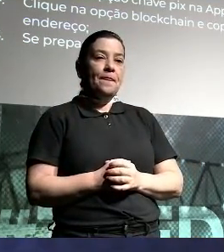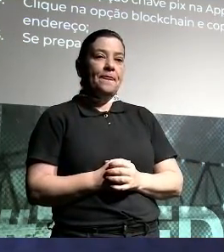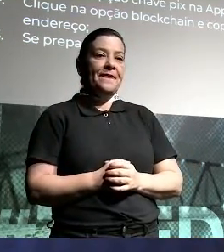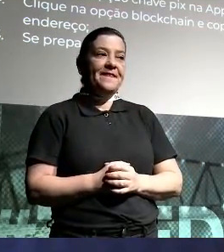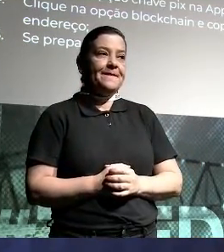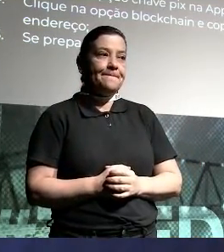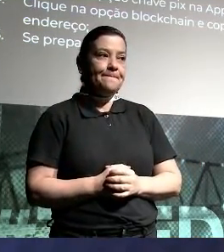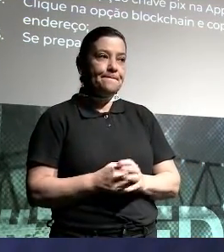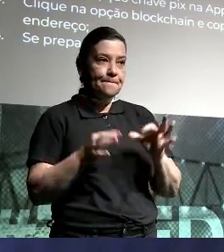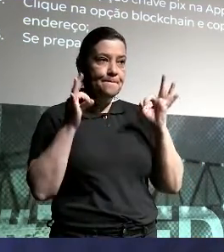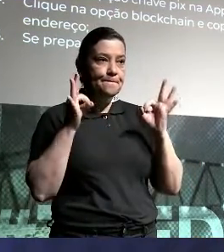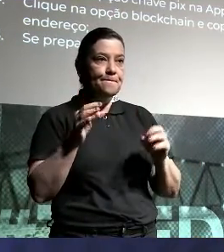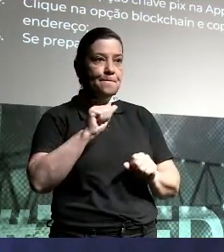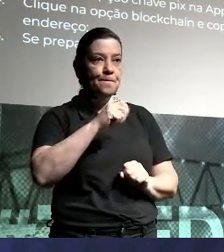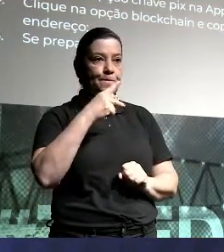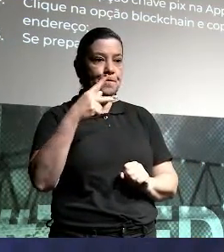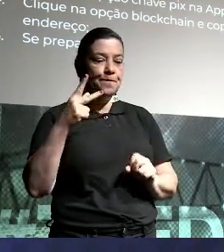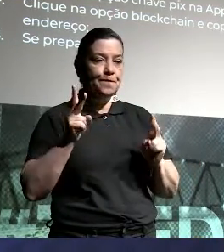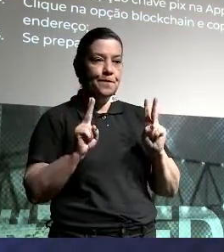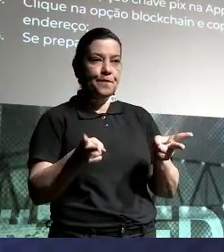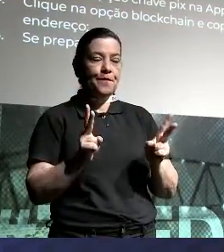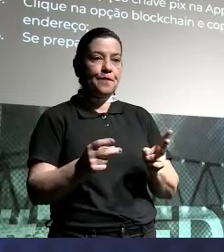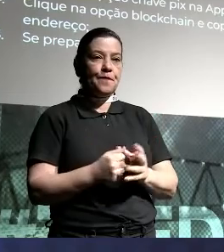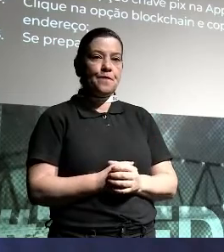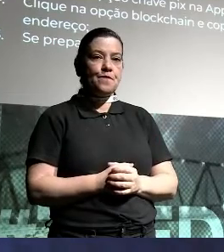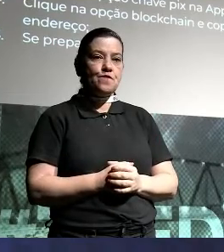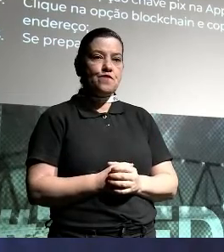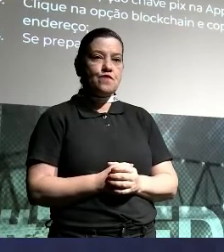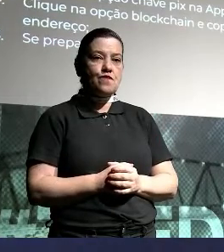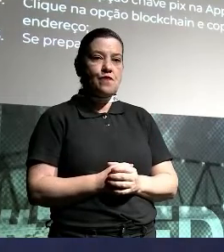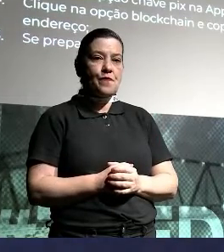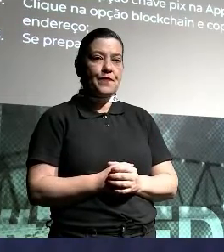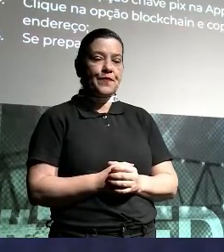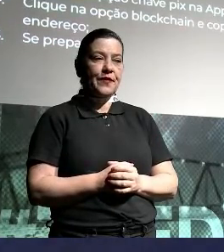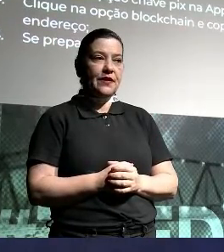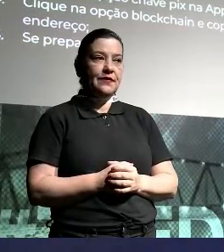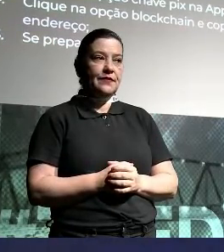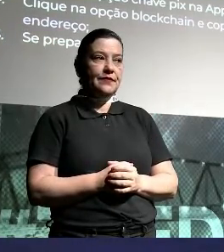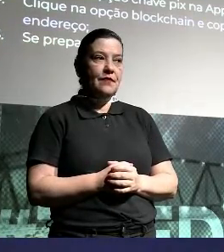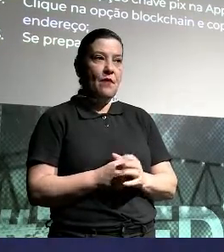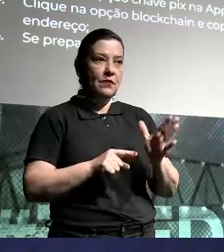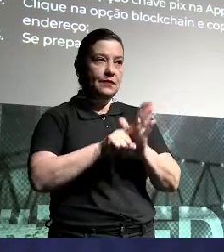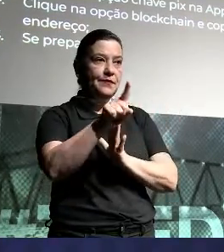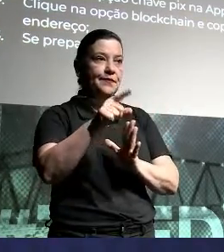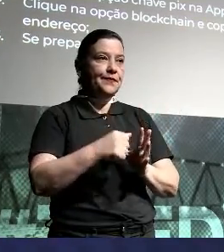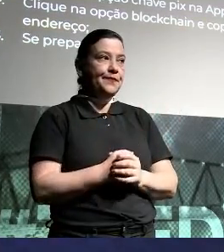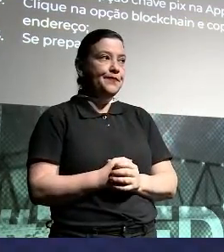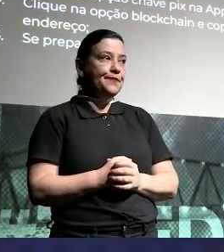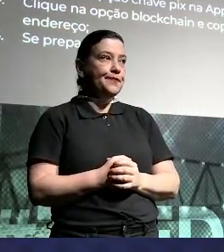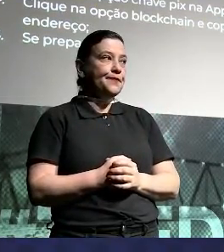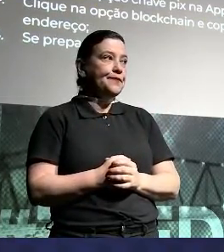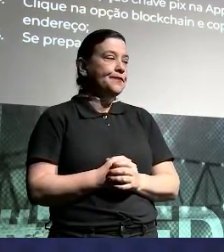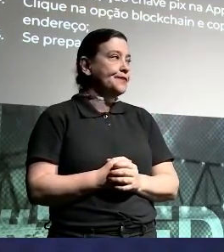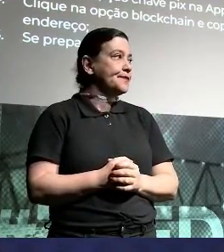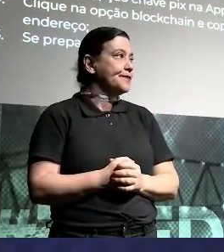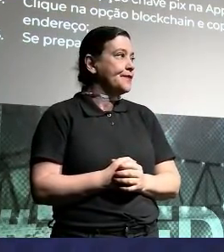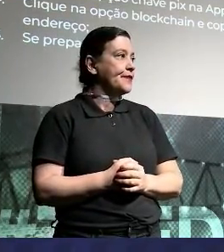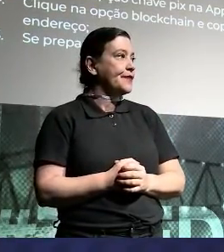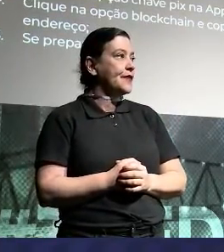Deu certo o aplicativo, pessoal? Acho que eu vou prosseguindo. Deu? Fechou. Ah, não. Pergunta? Tá bom, vai